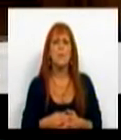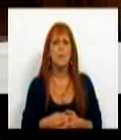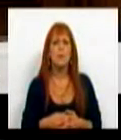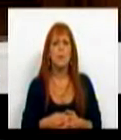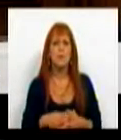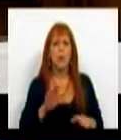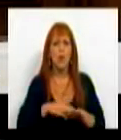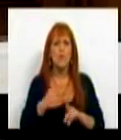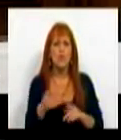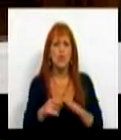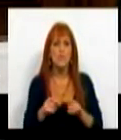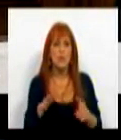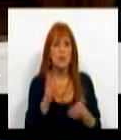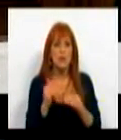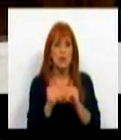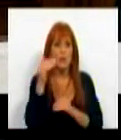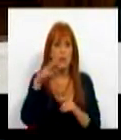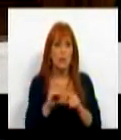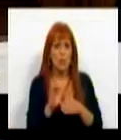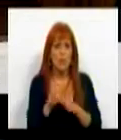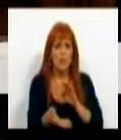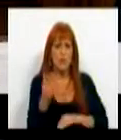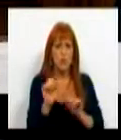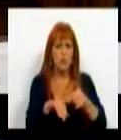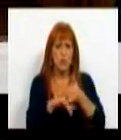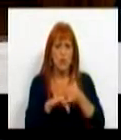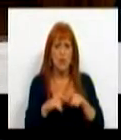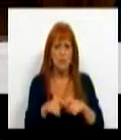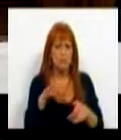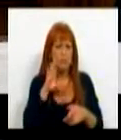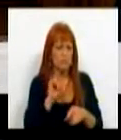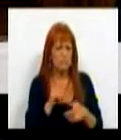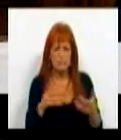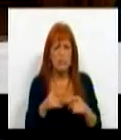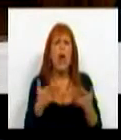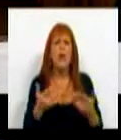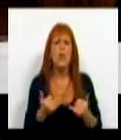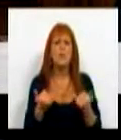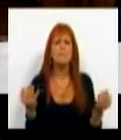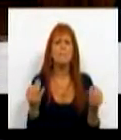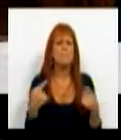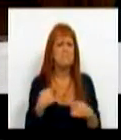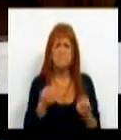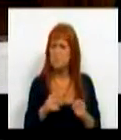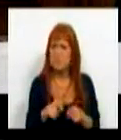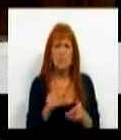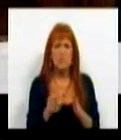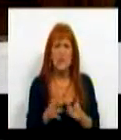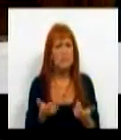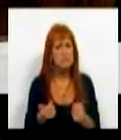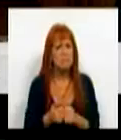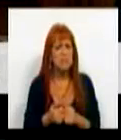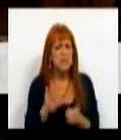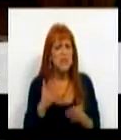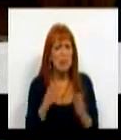O reforço dos fundos pode ser exclusivamente suprido através do aumento de capital social, não sei o quê. Eu agora realmente não tenho aqui essa parte, eu